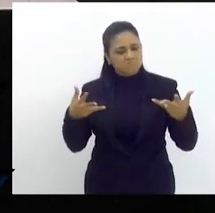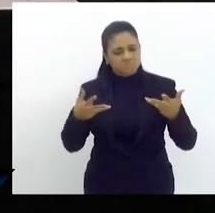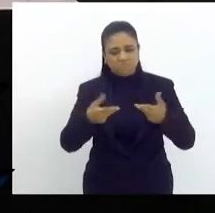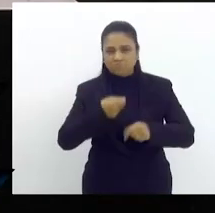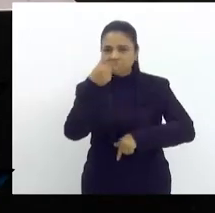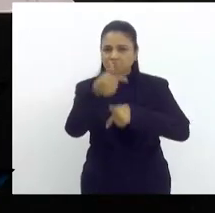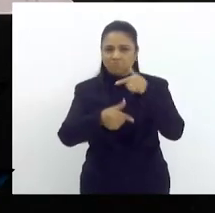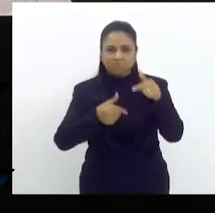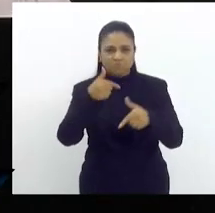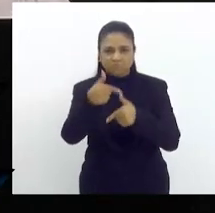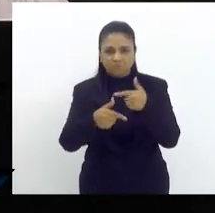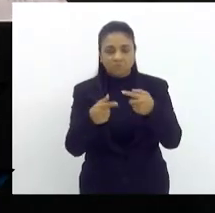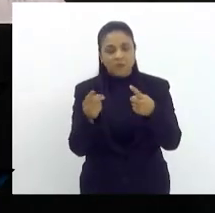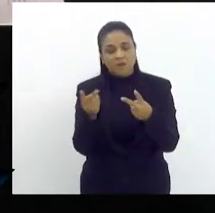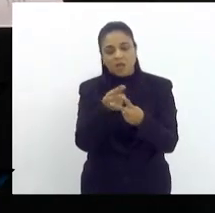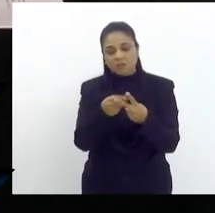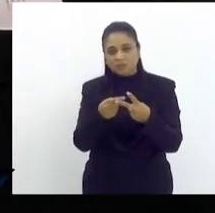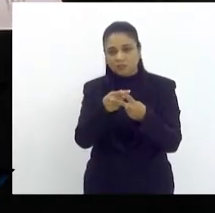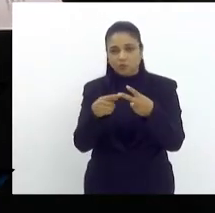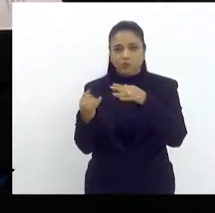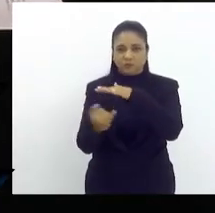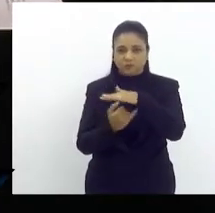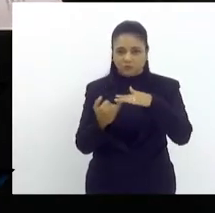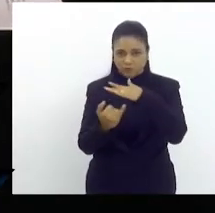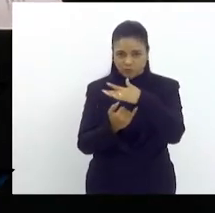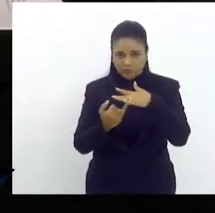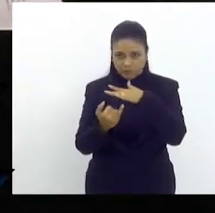é feito por essas duas instituições